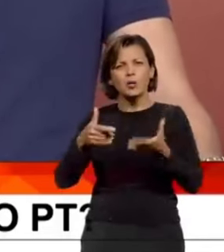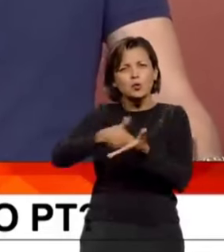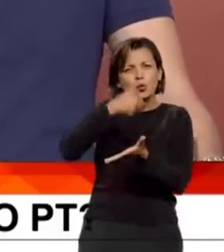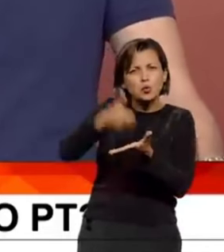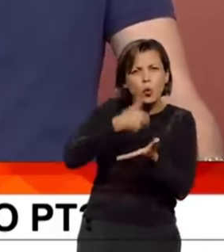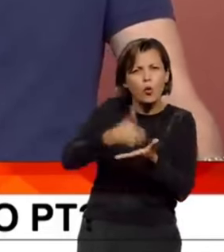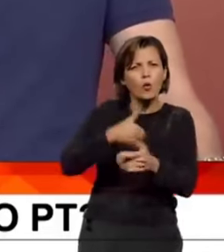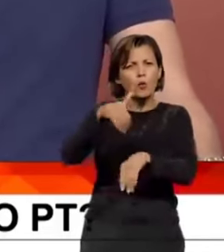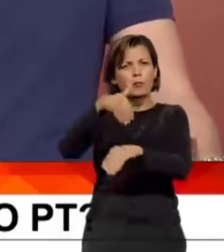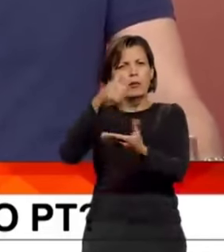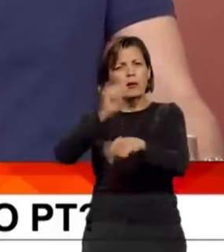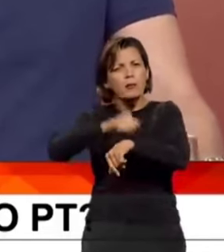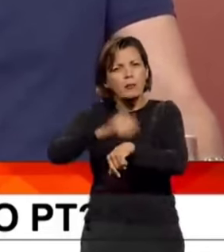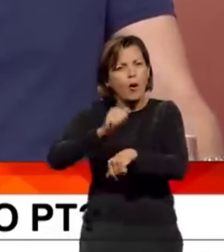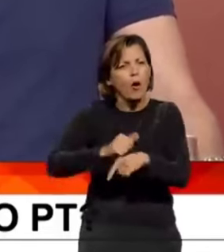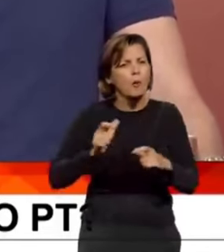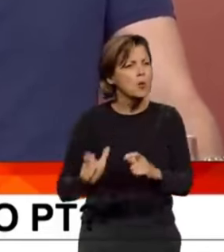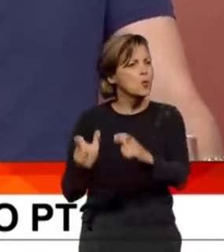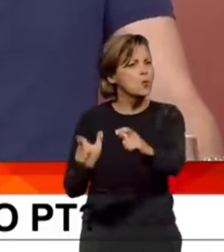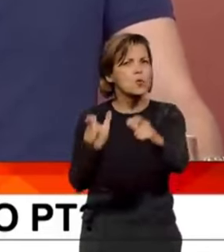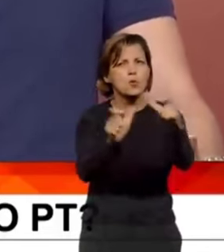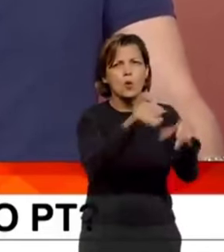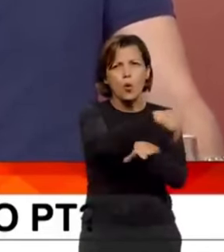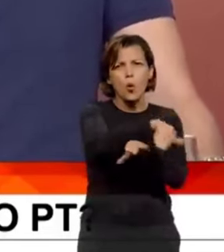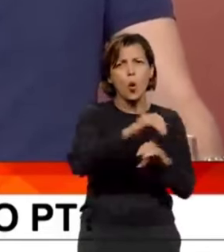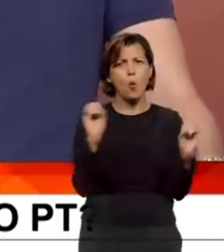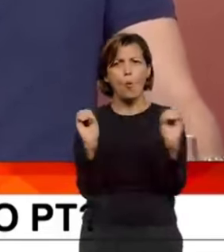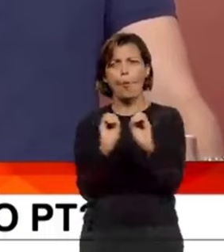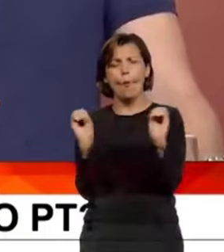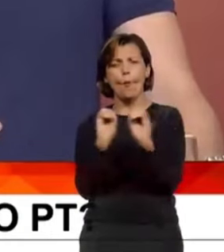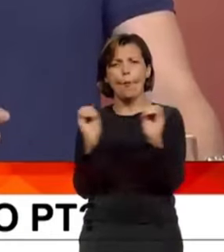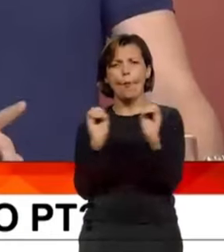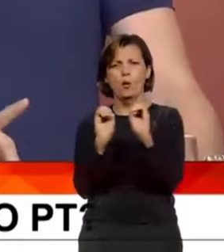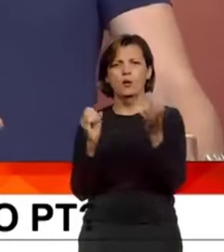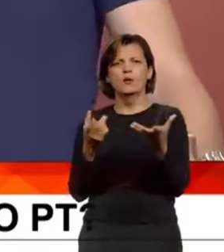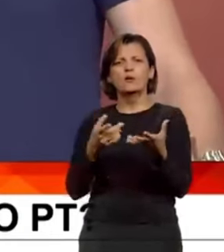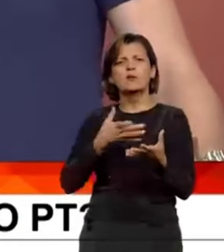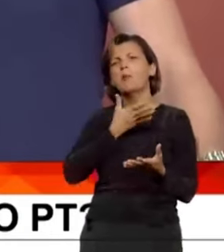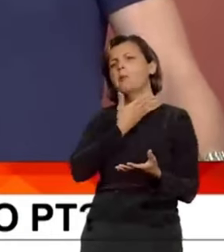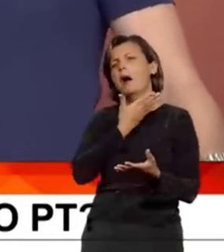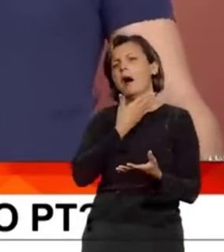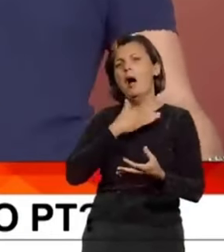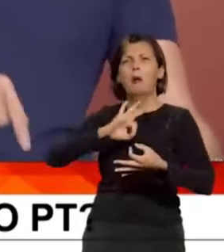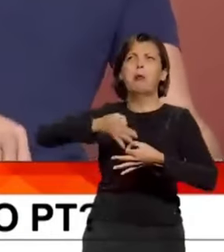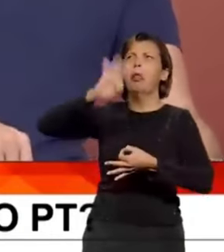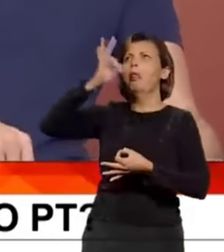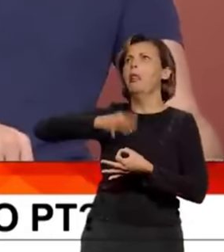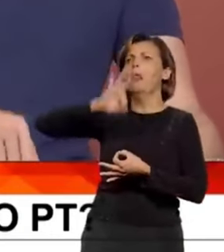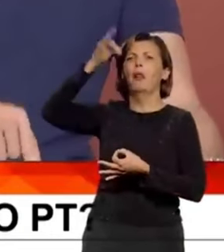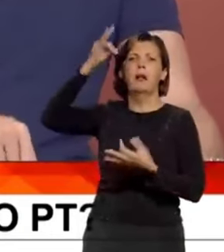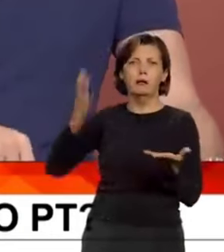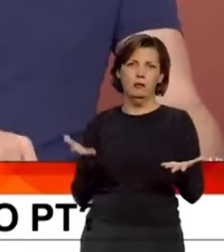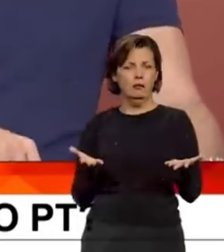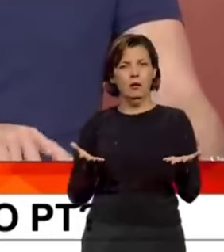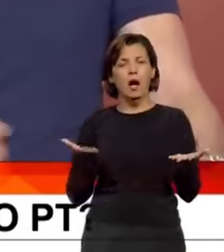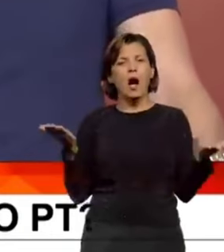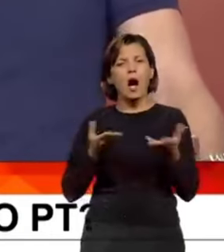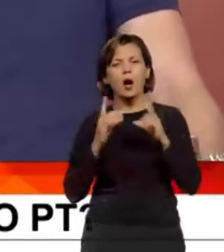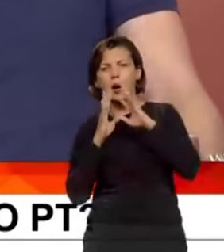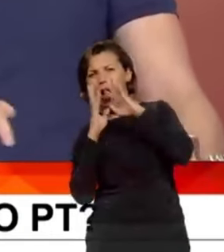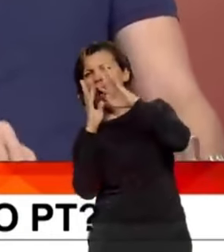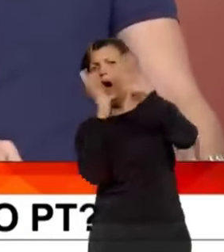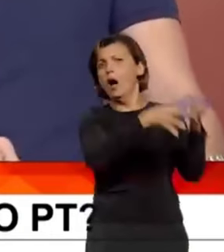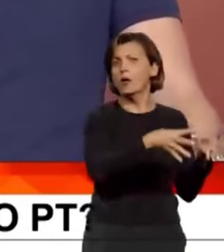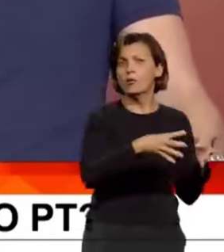preocupado com isso é demagogia isso é papo furado o que acontece na verdade é que ele vai me obrigar aqui a ter que falar com o governo atual